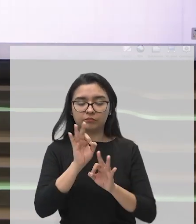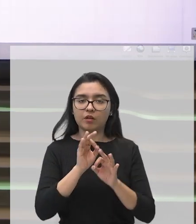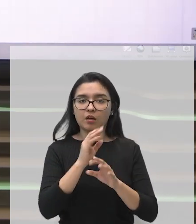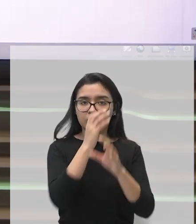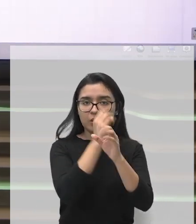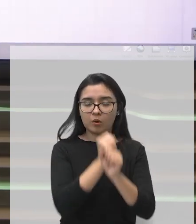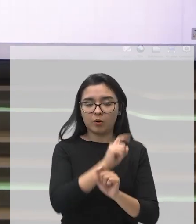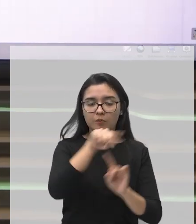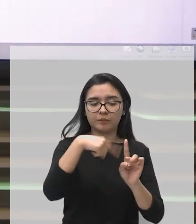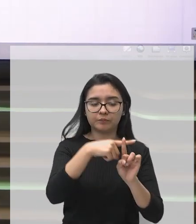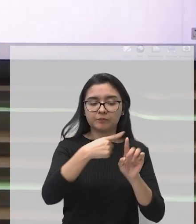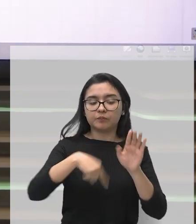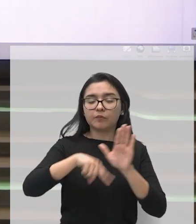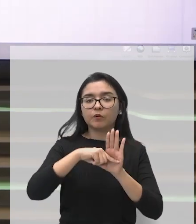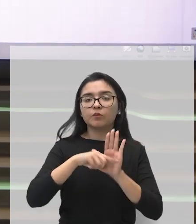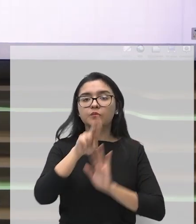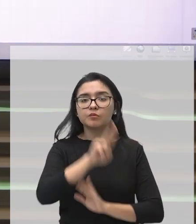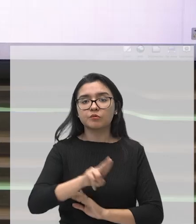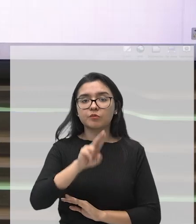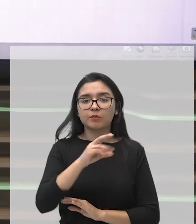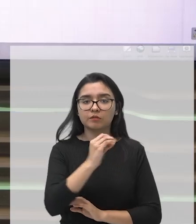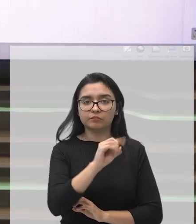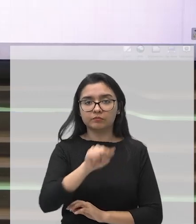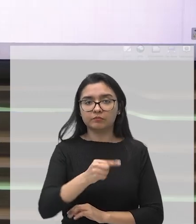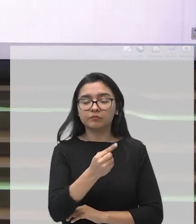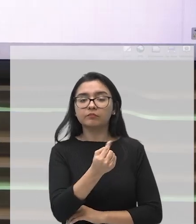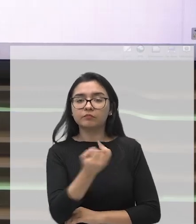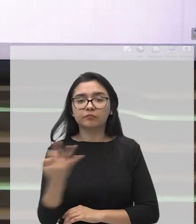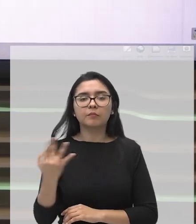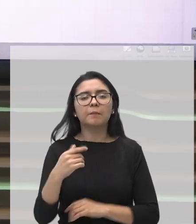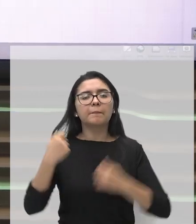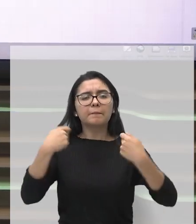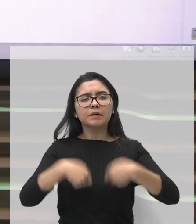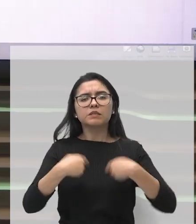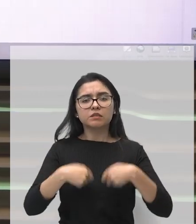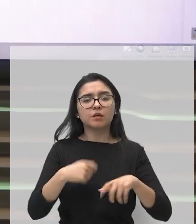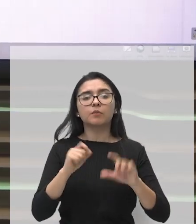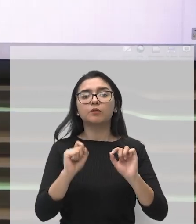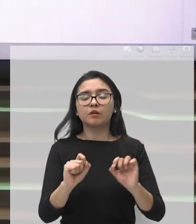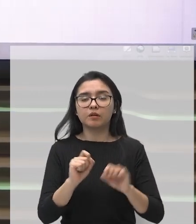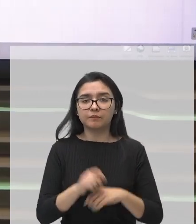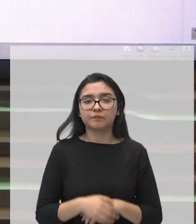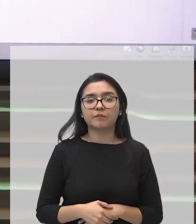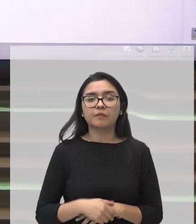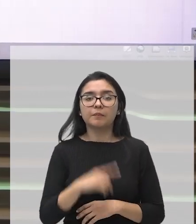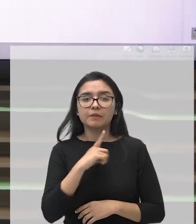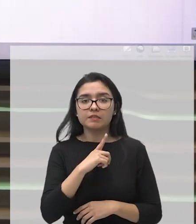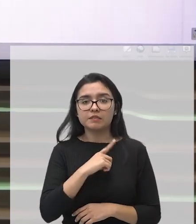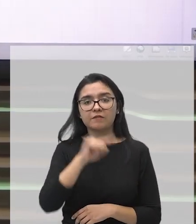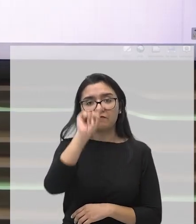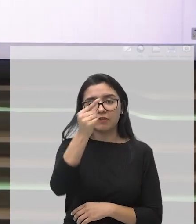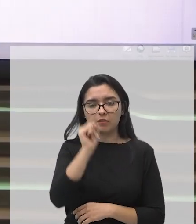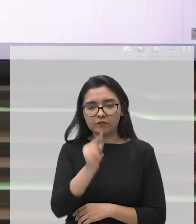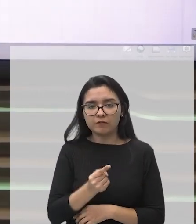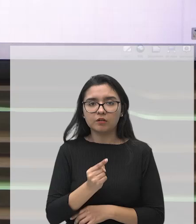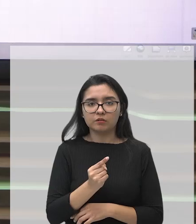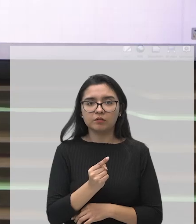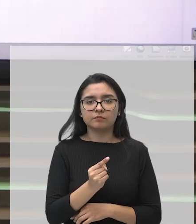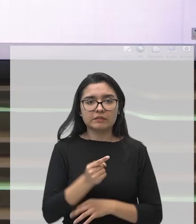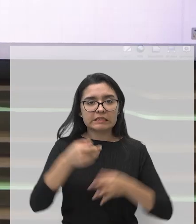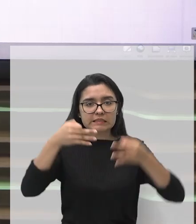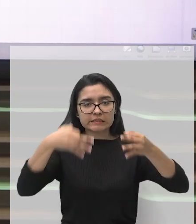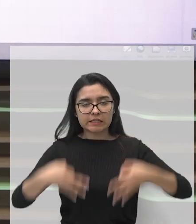ou a subtração com o número decimais, devemos obrigatoriamente deixar vírgula embaixo de vírgula para